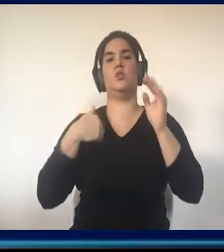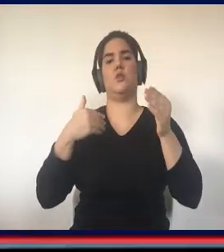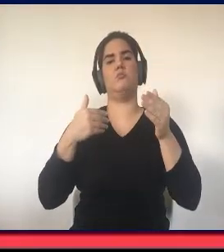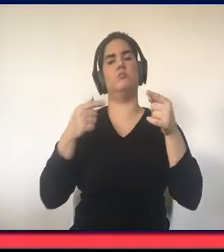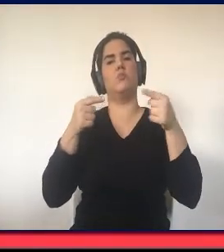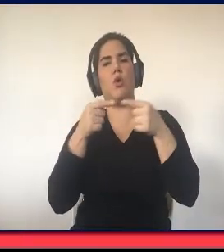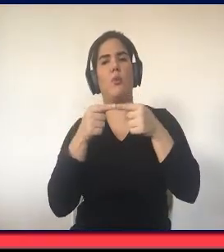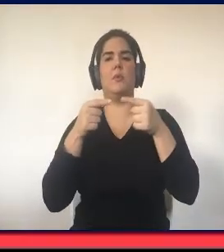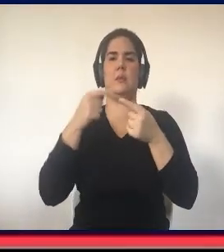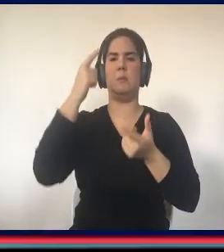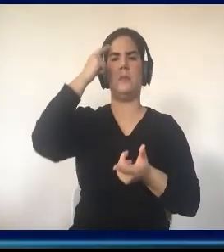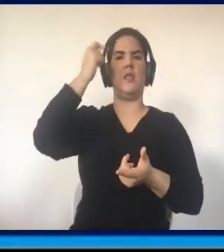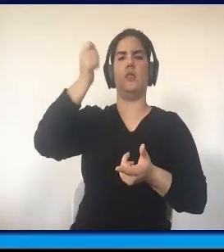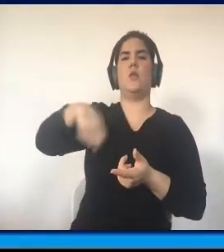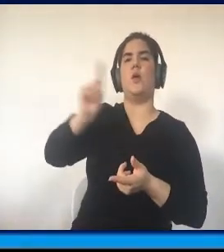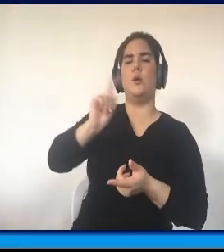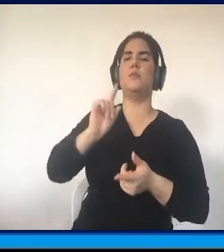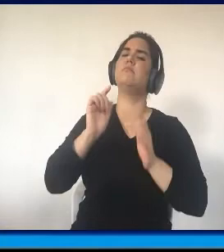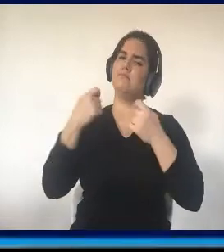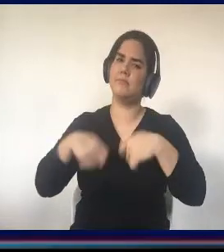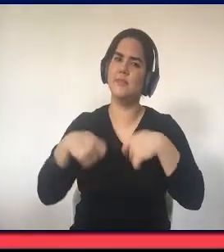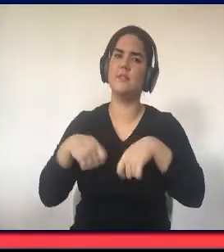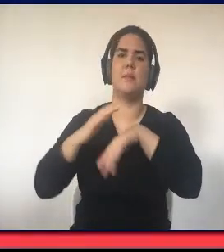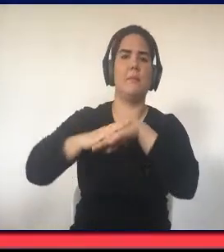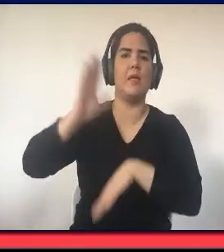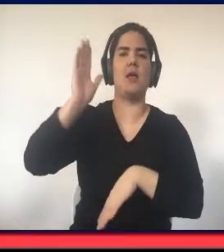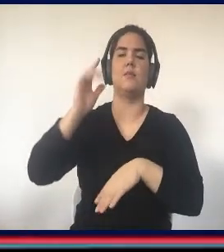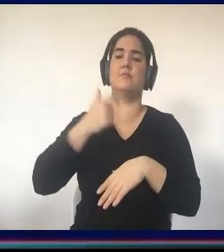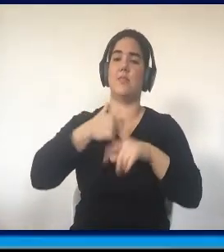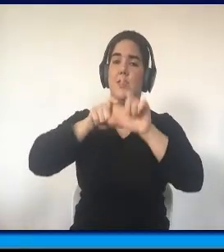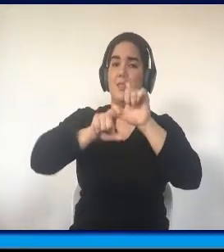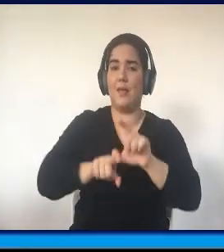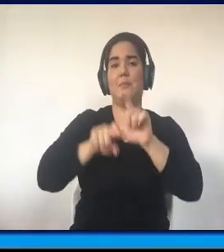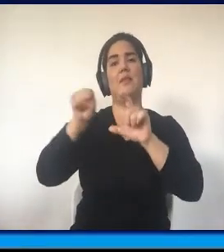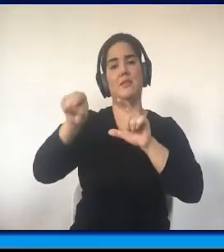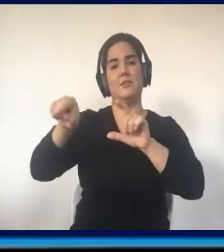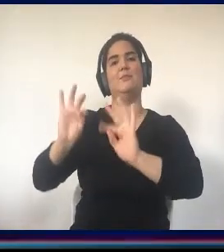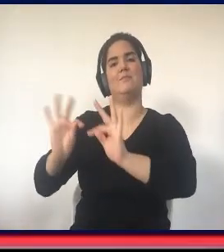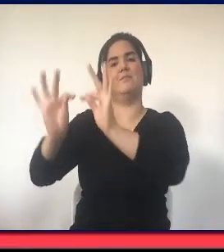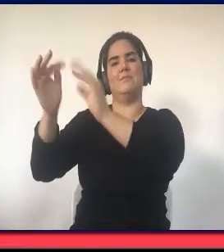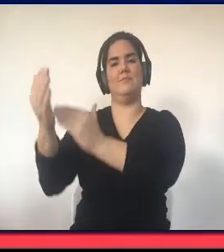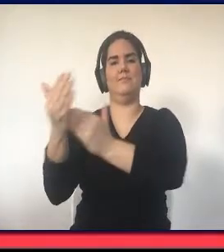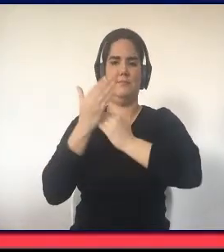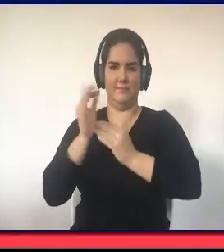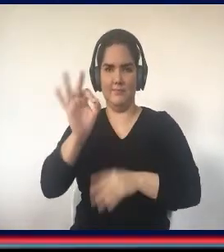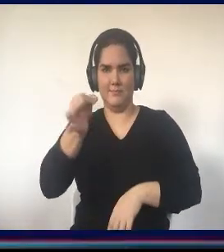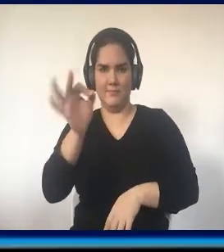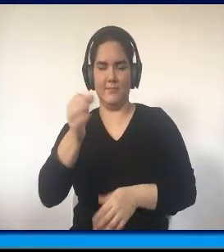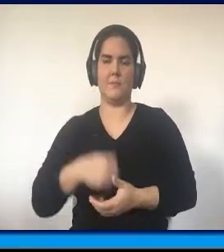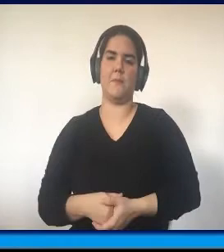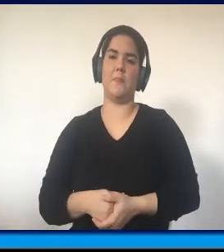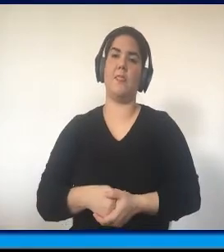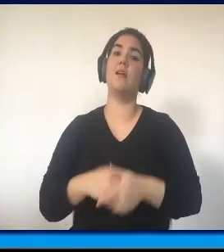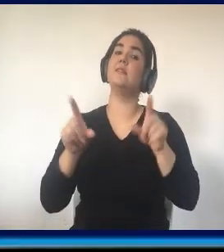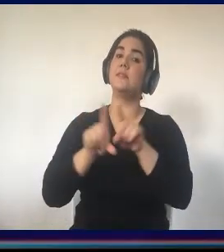precisa delas, né? Cada vez mais a gente se torna dependentes dessas habilidades tecnológicas. Sabe o que é legal, galera?